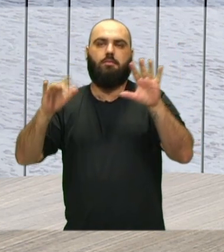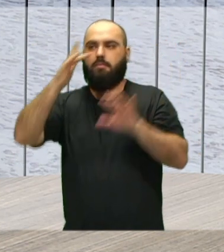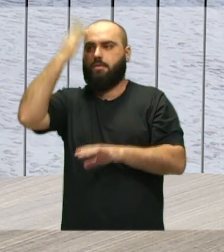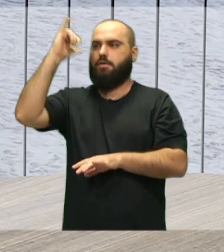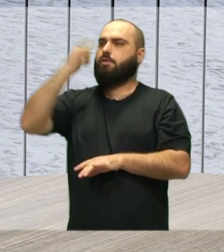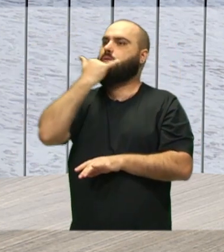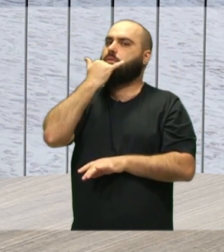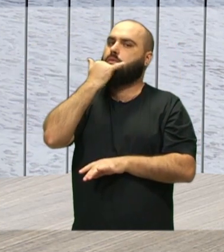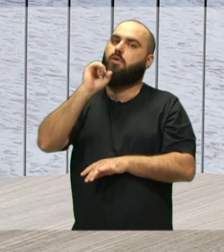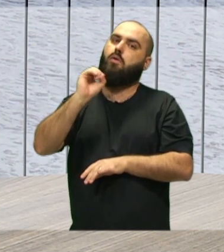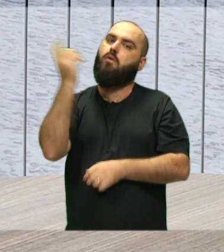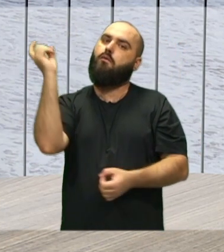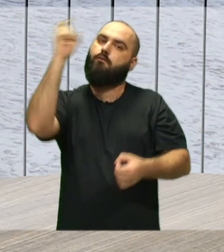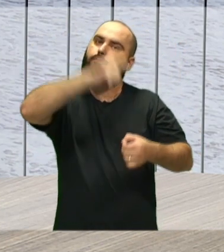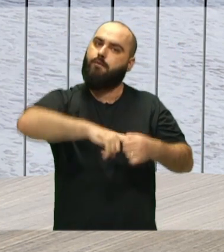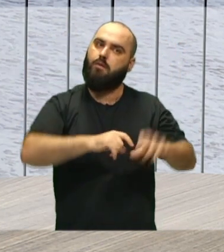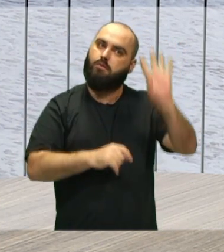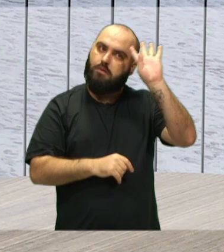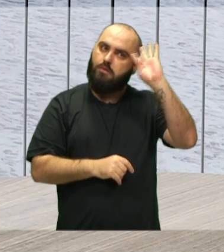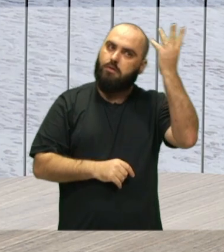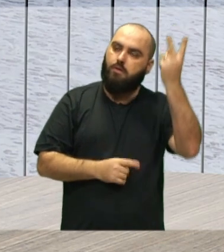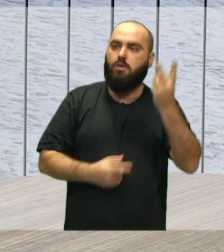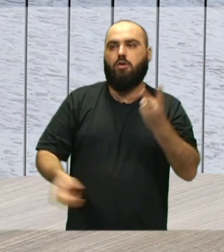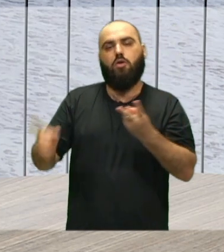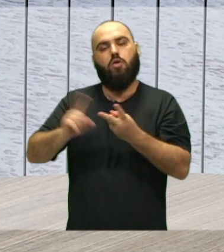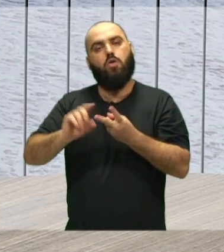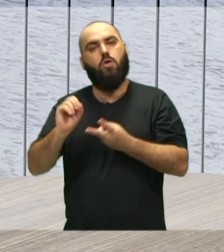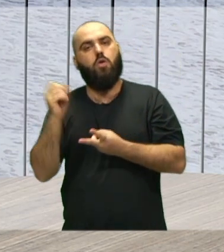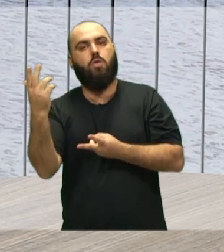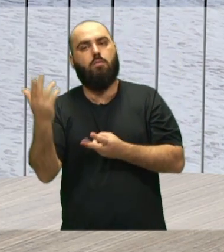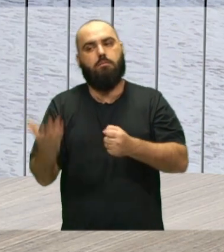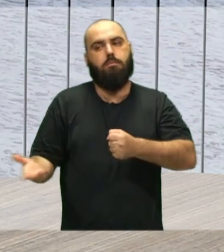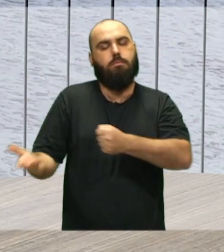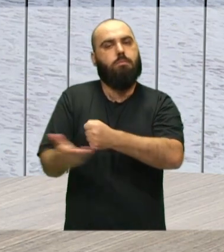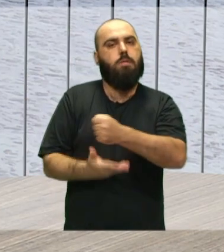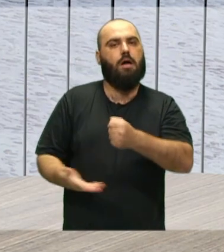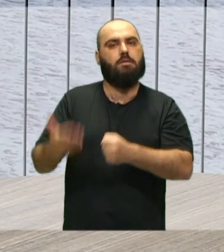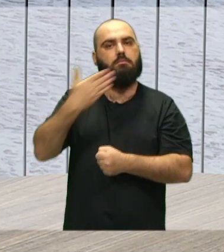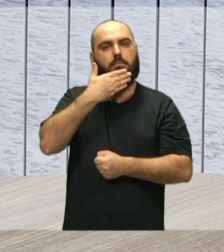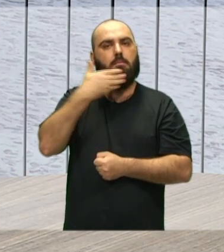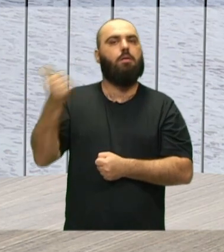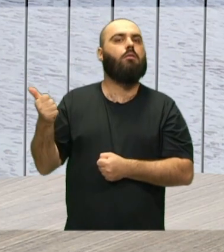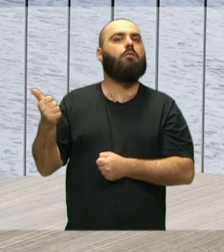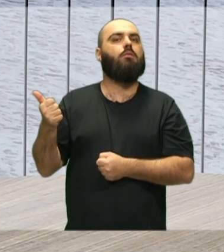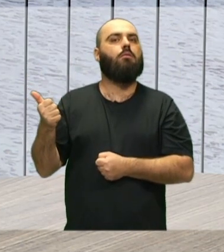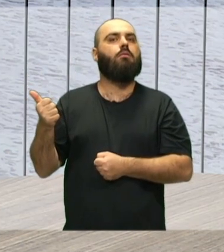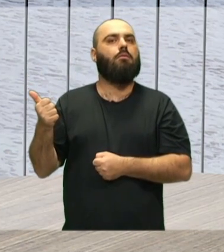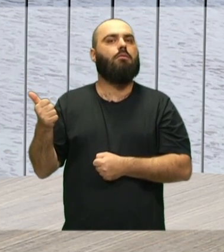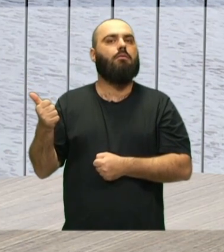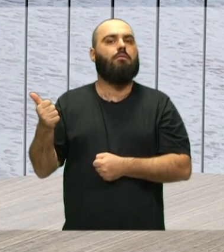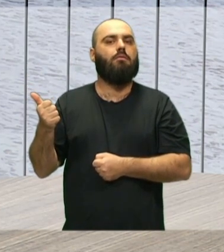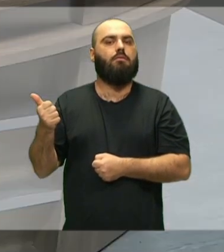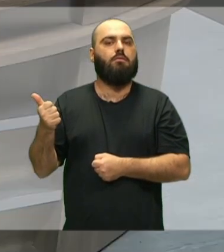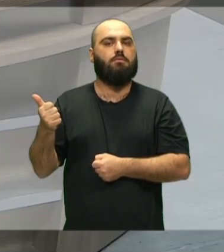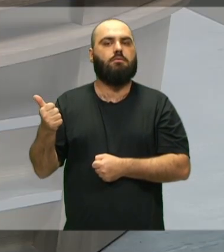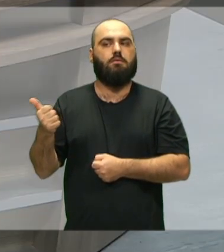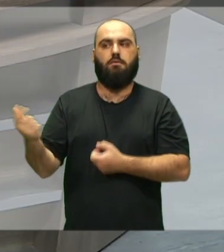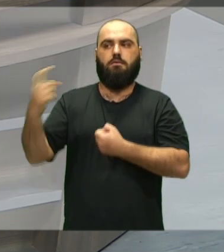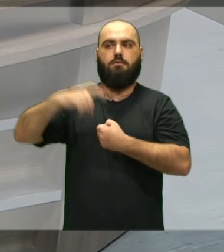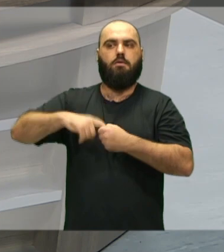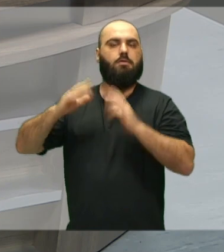Ou tu volta com aquele resolvido, ou tu volta com uma fundamentação muito bem colocada para te voltar satisfeito,